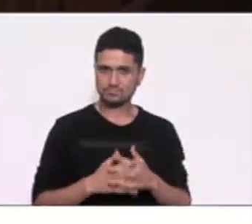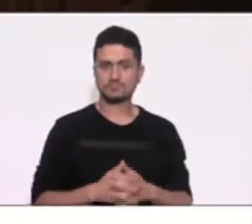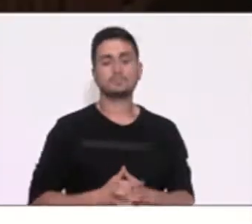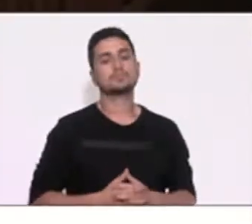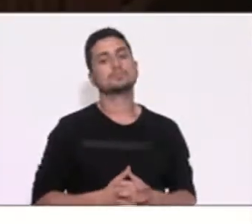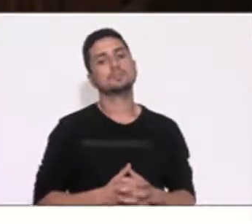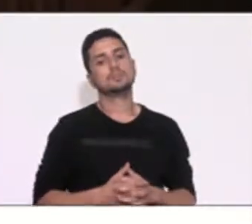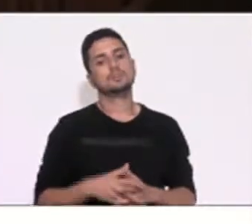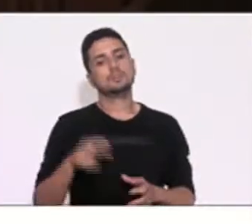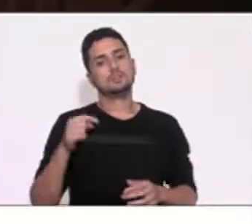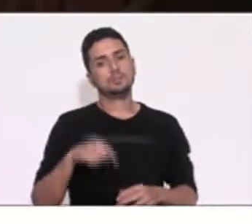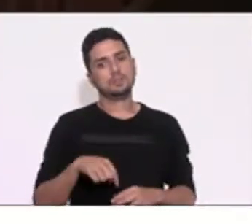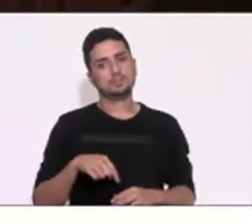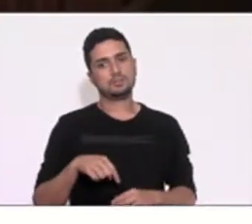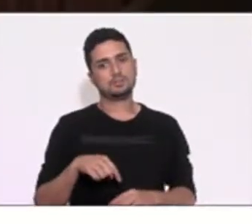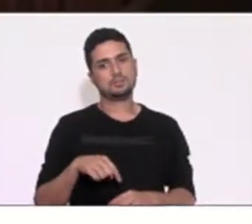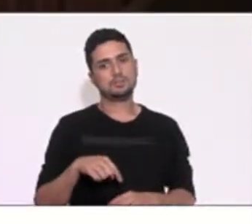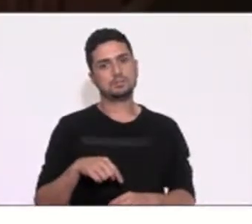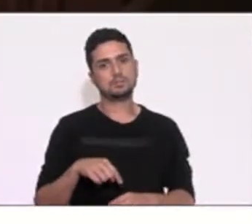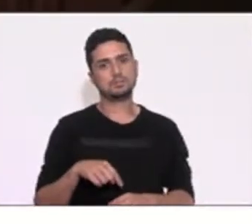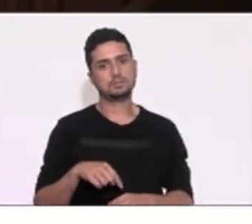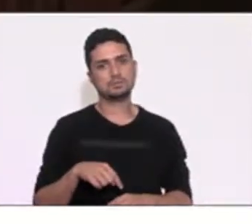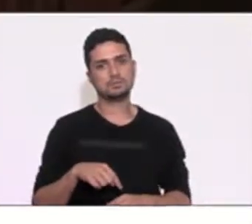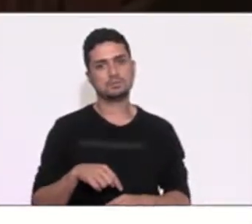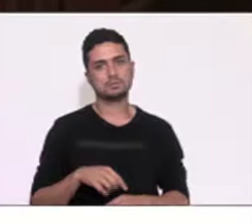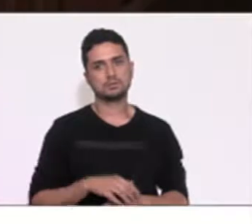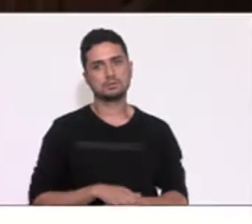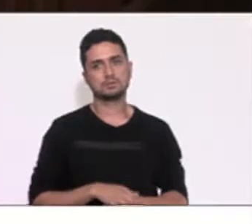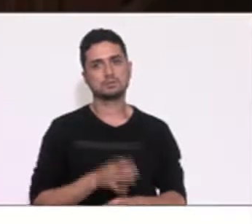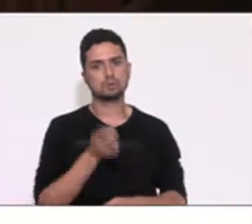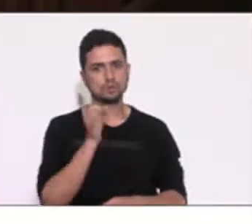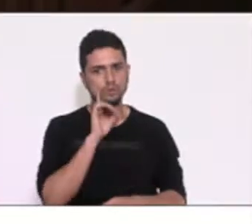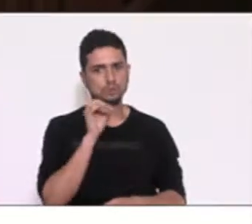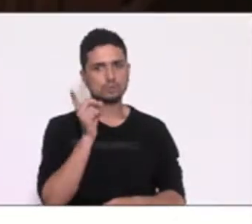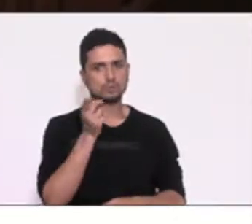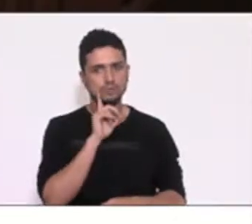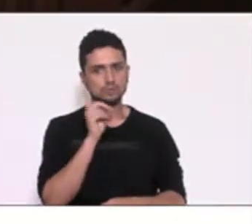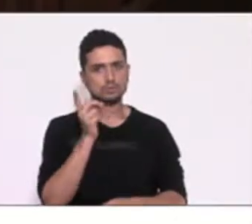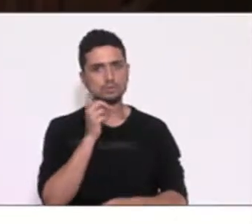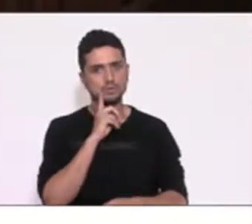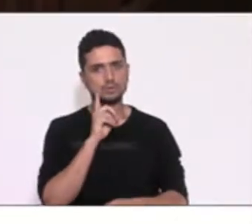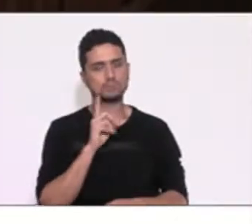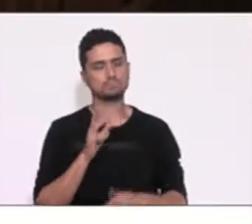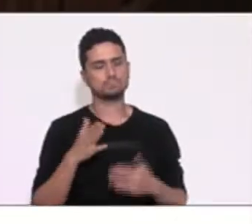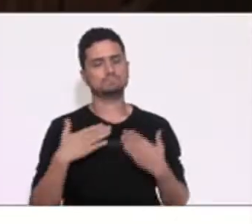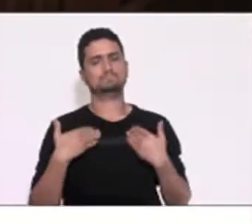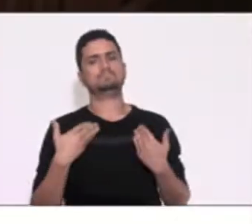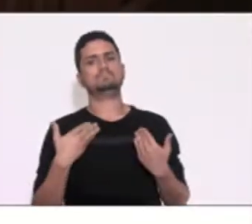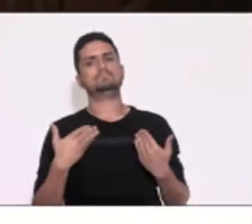onde a cada dia somos surpreendidos